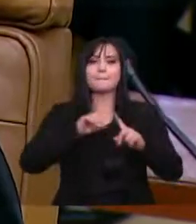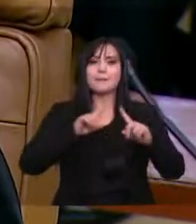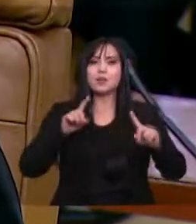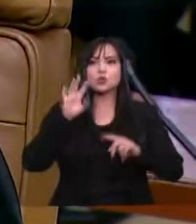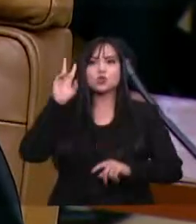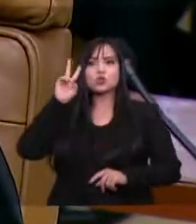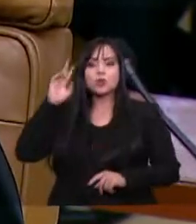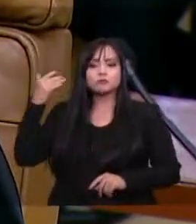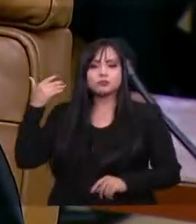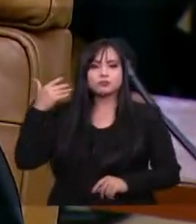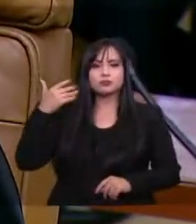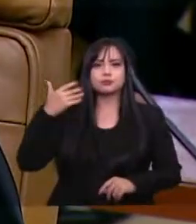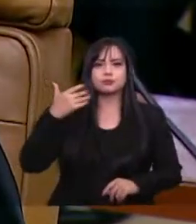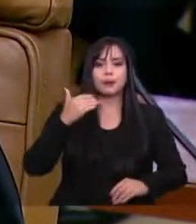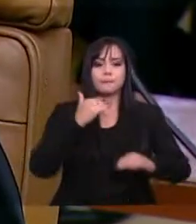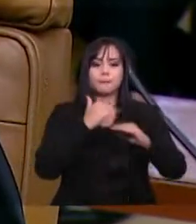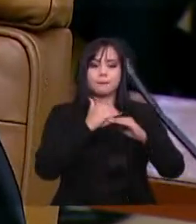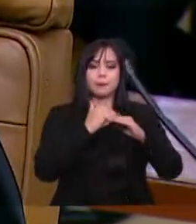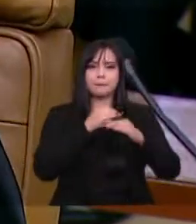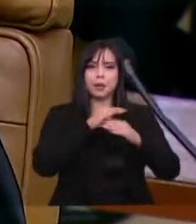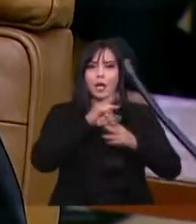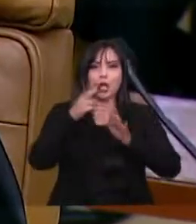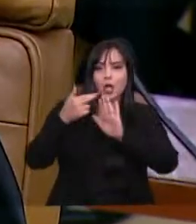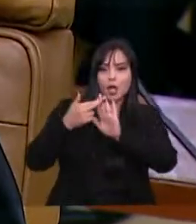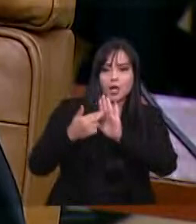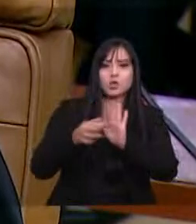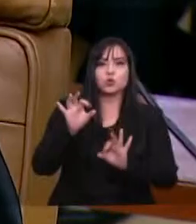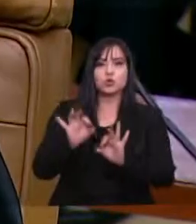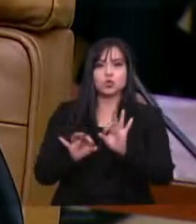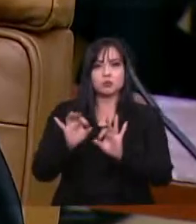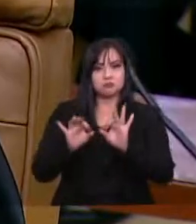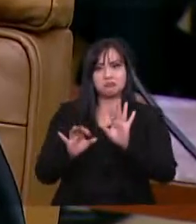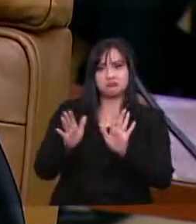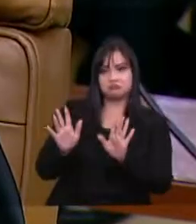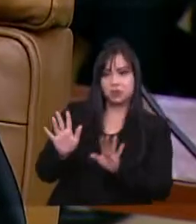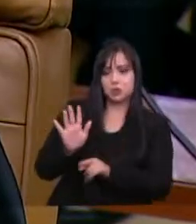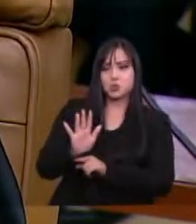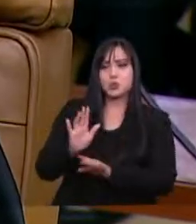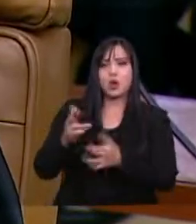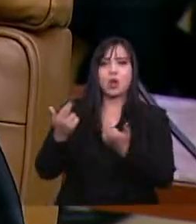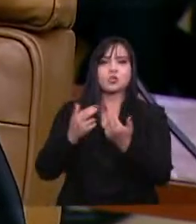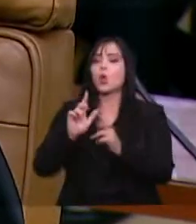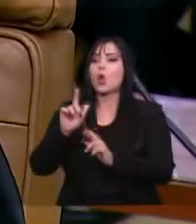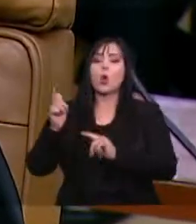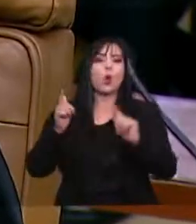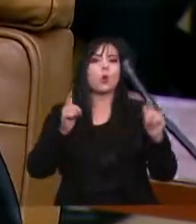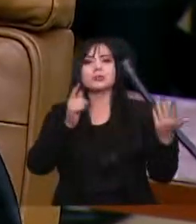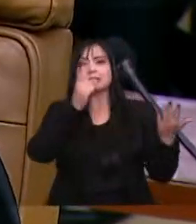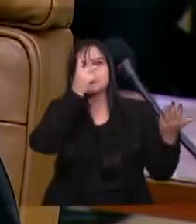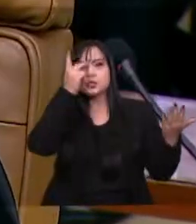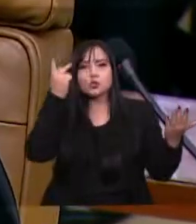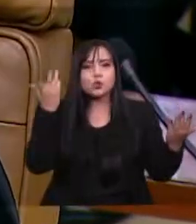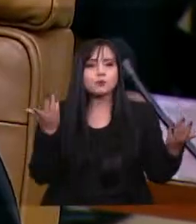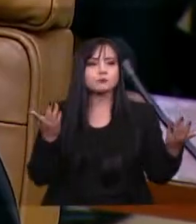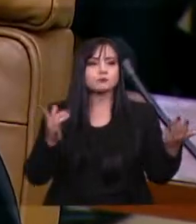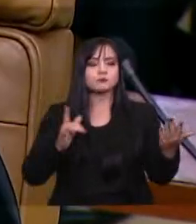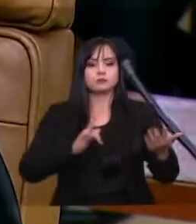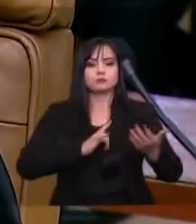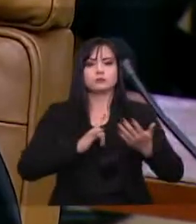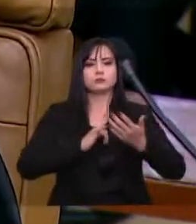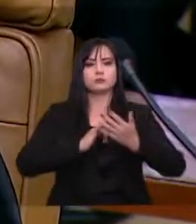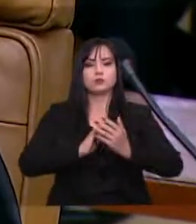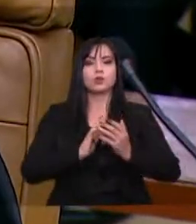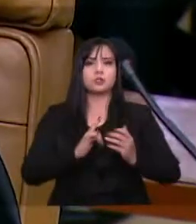que lhe permite assimilar regras jurídicas com vantagem em relação as demais pessoas bem como também